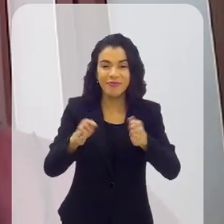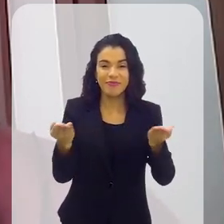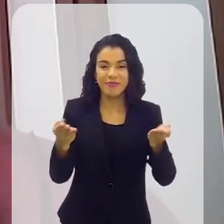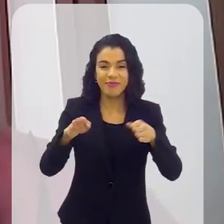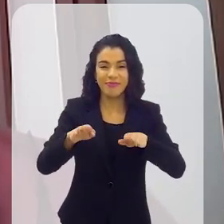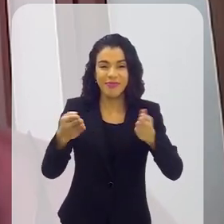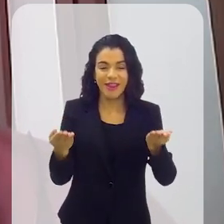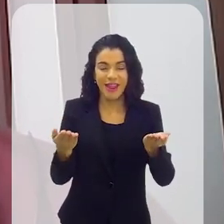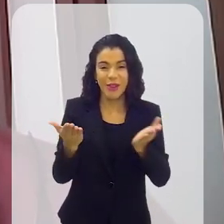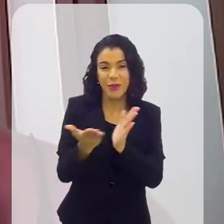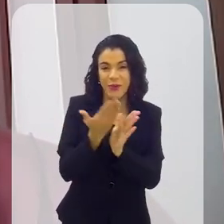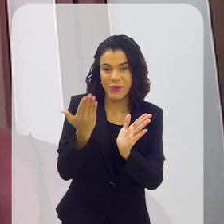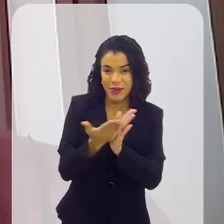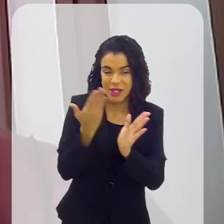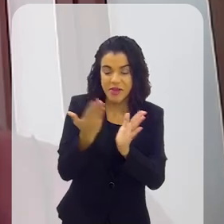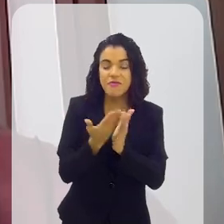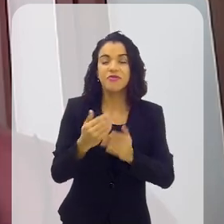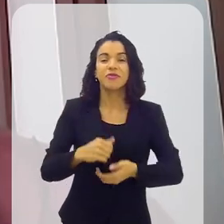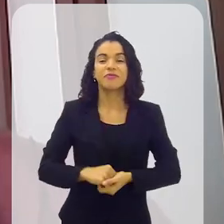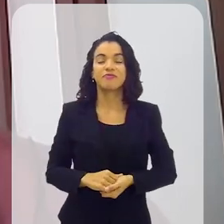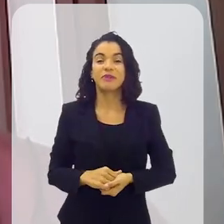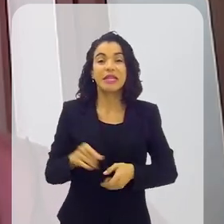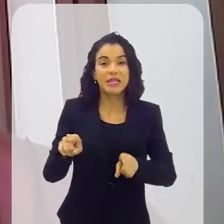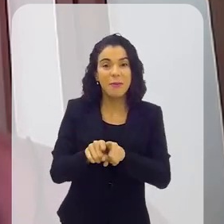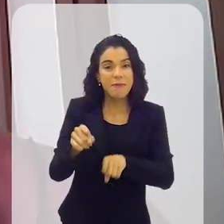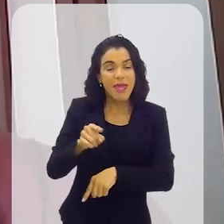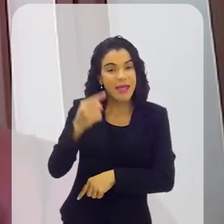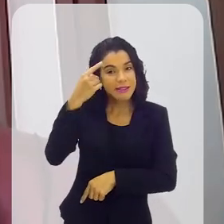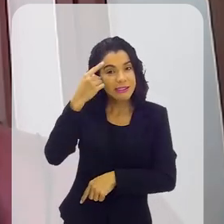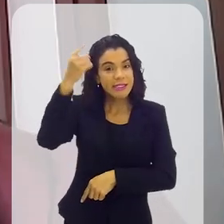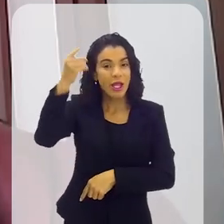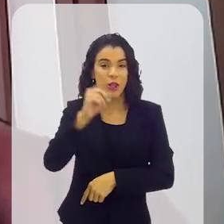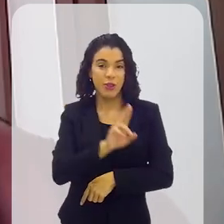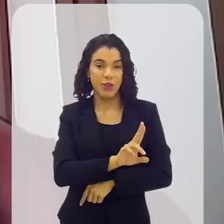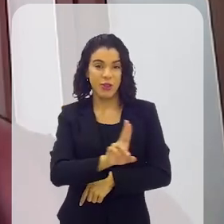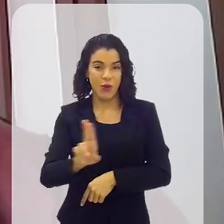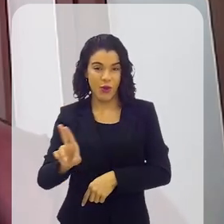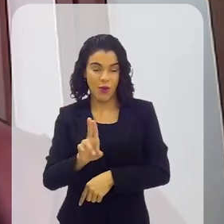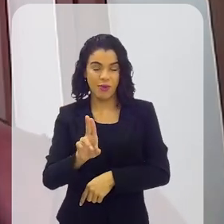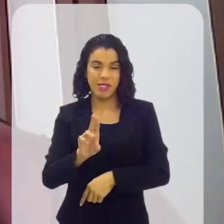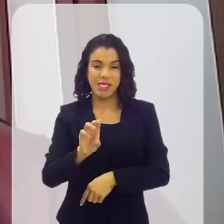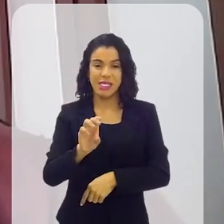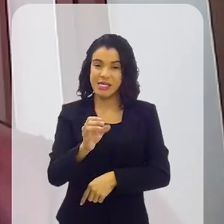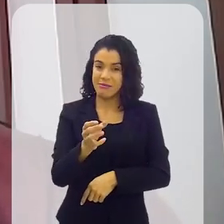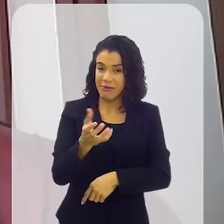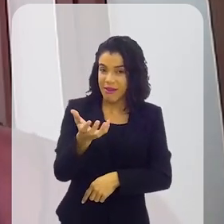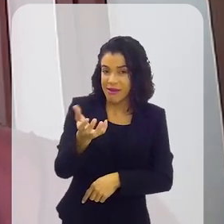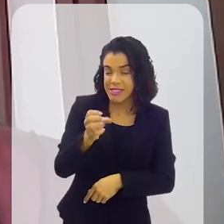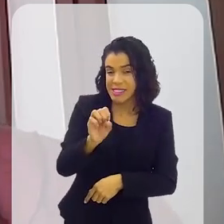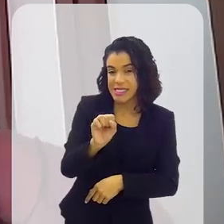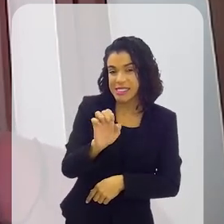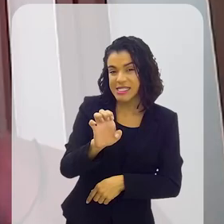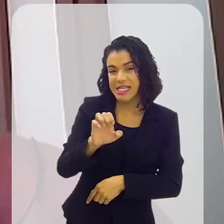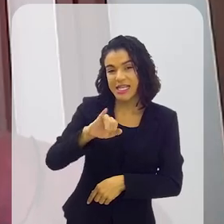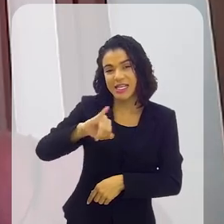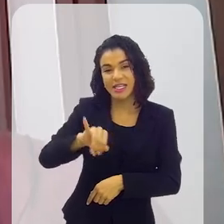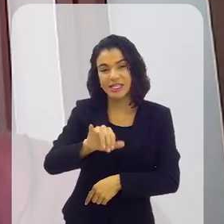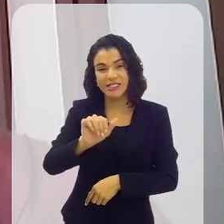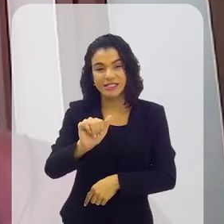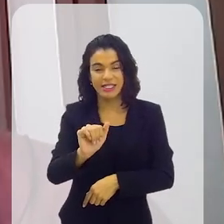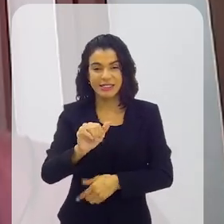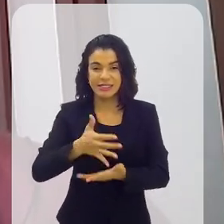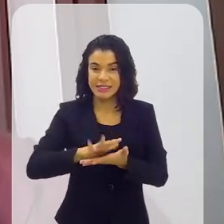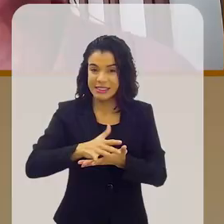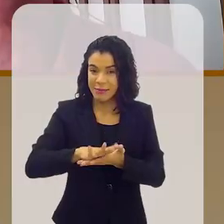a contracapa, dei a ideia de fazer o texto do encarte, fiz também, e dei a ideia do nome do disco, Seja Sambista Também. E no fim desse ano,